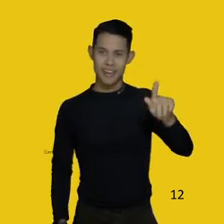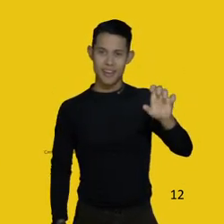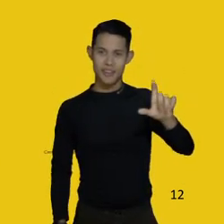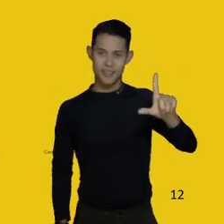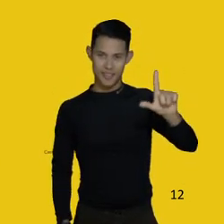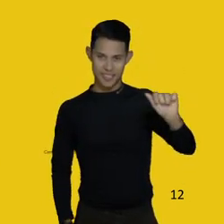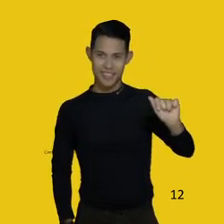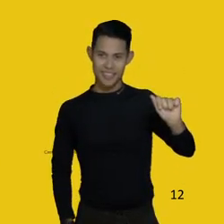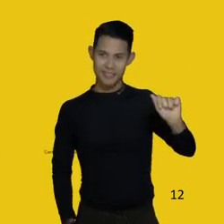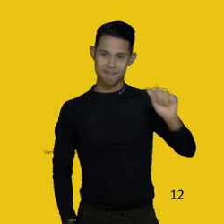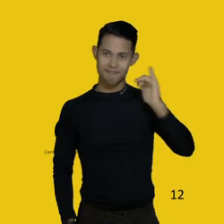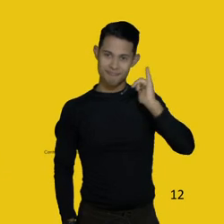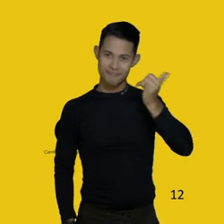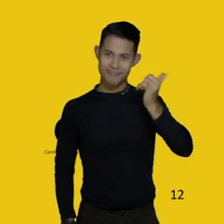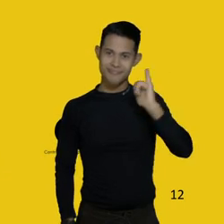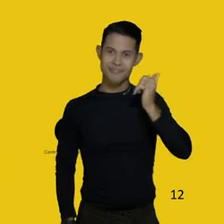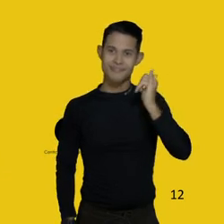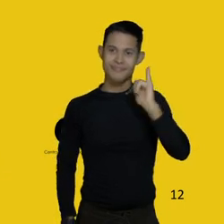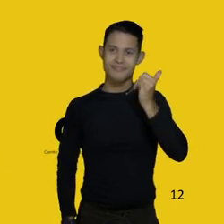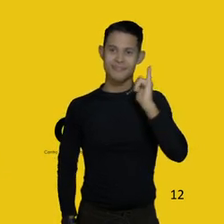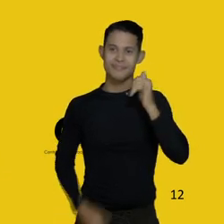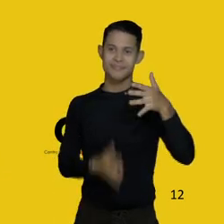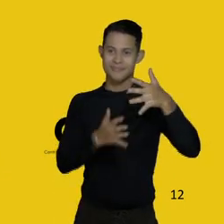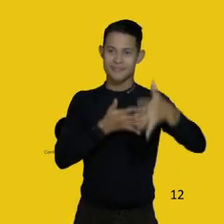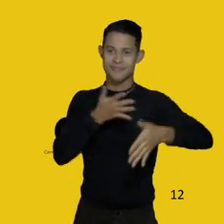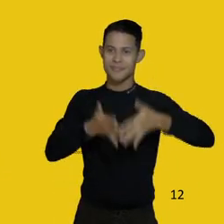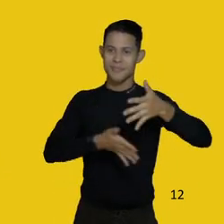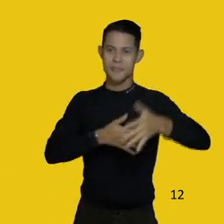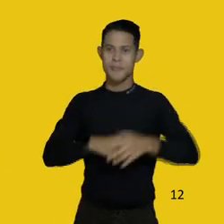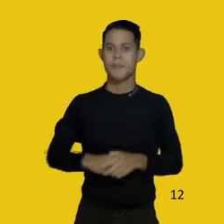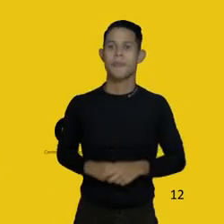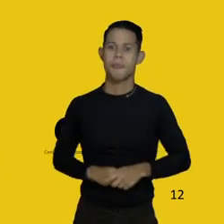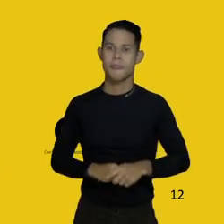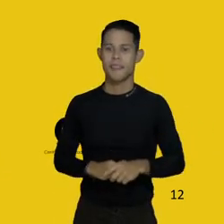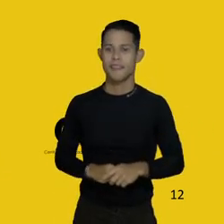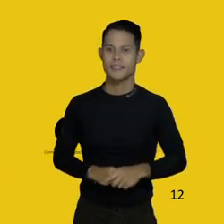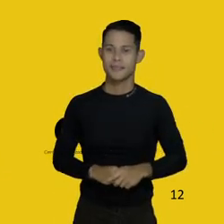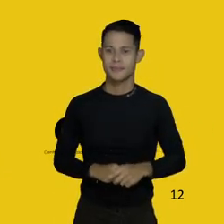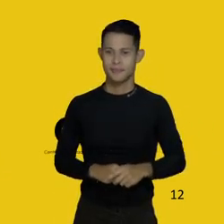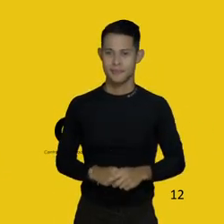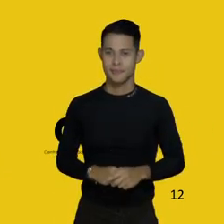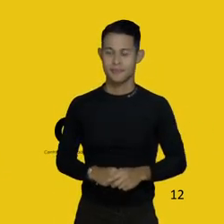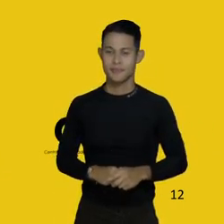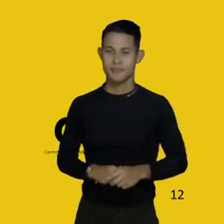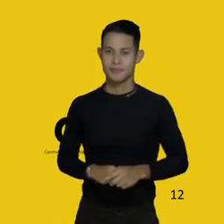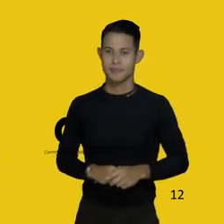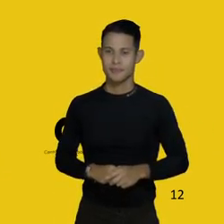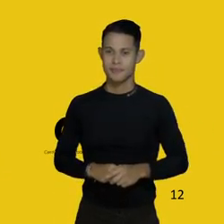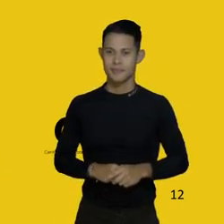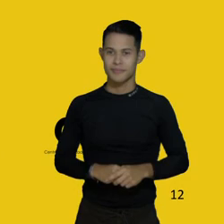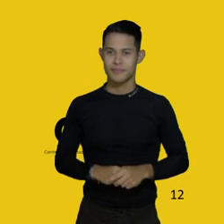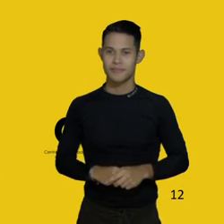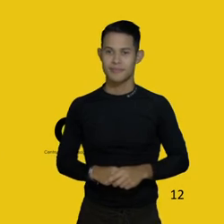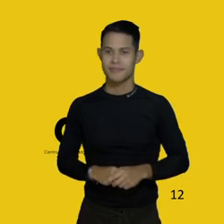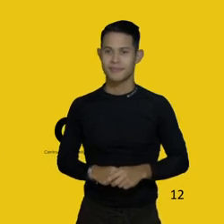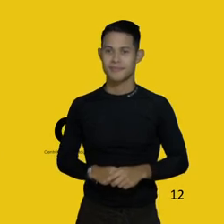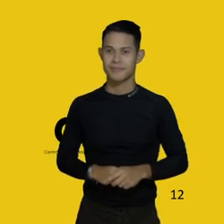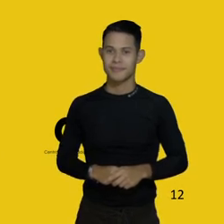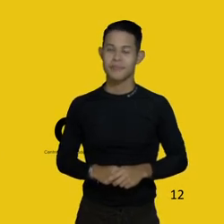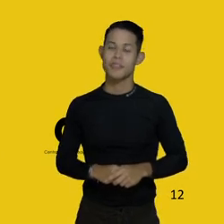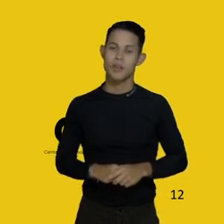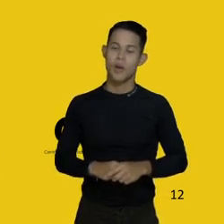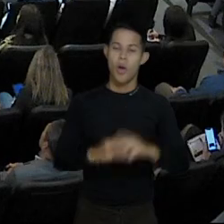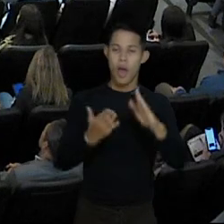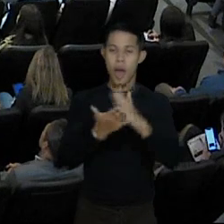ajudar quer que passe quero passe por favor que me atrapalhe toda né então vamos lá algumas